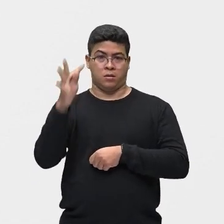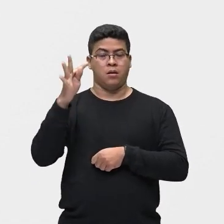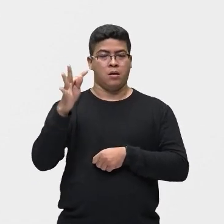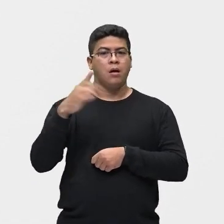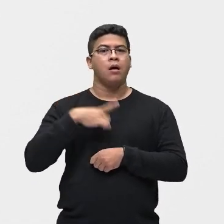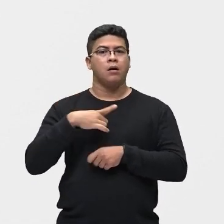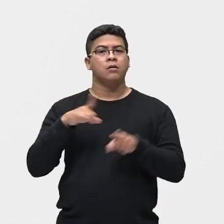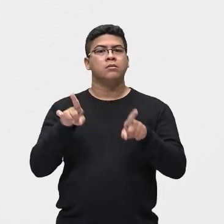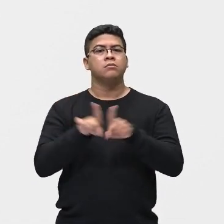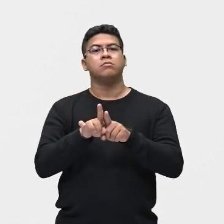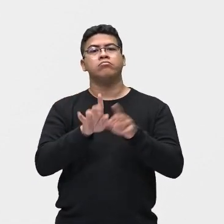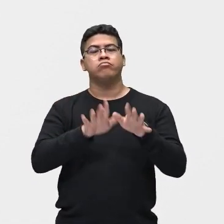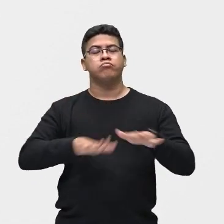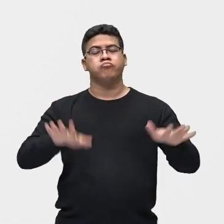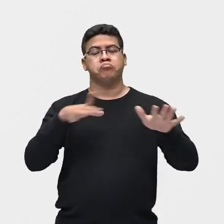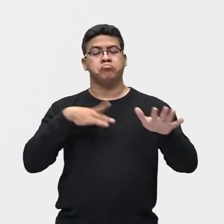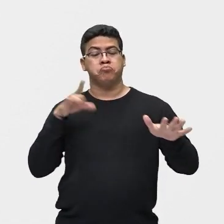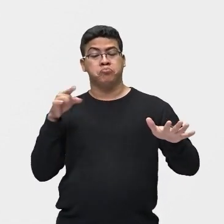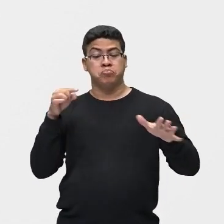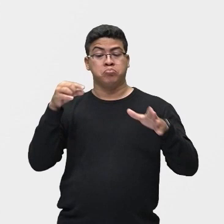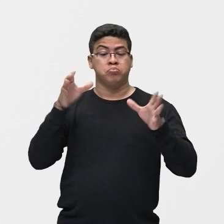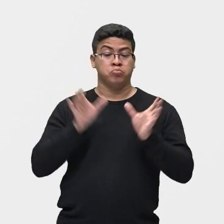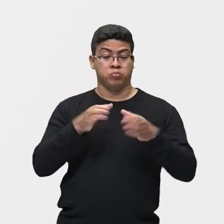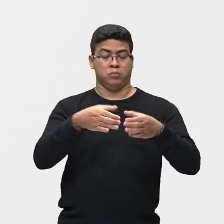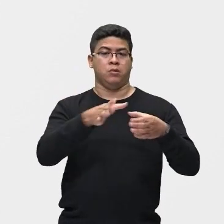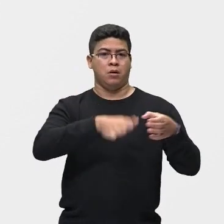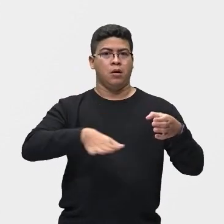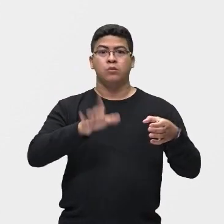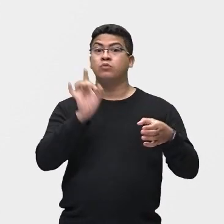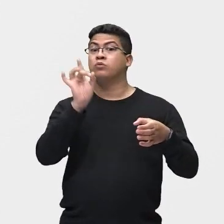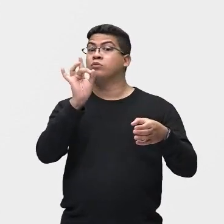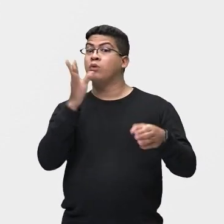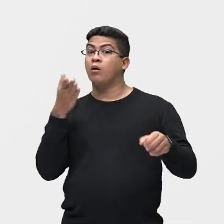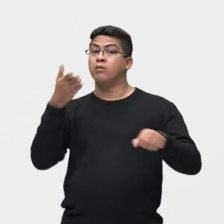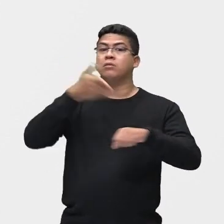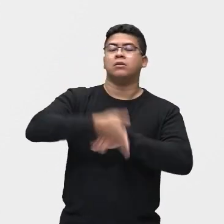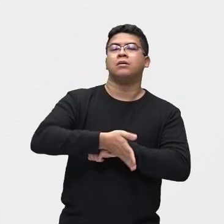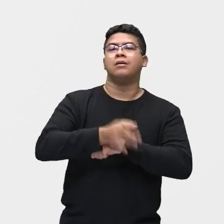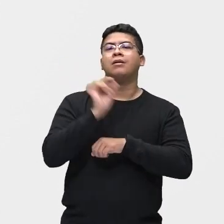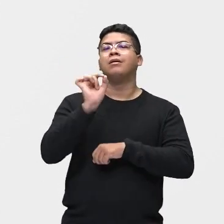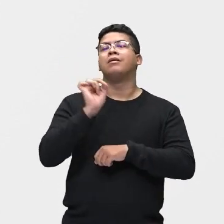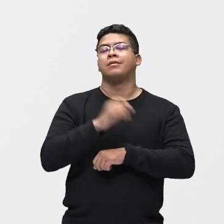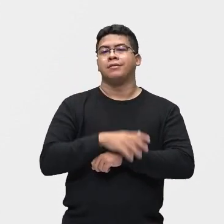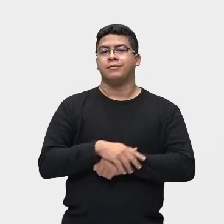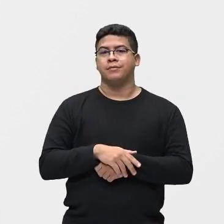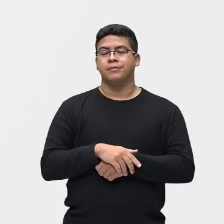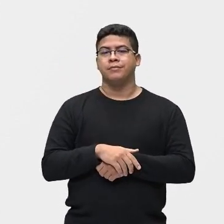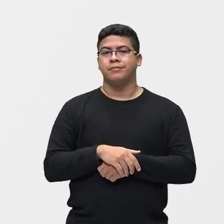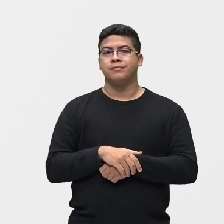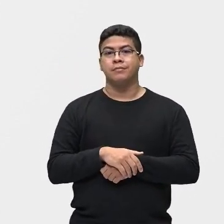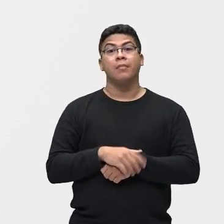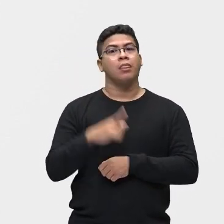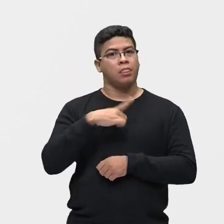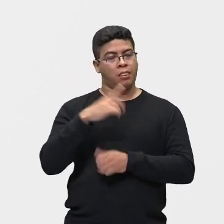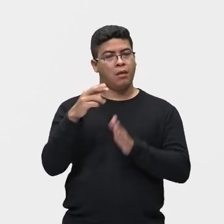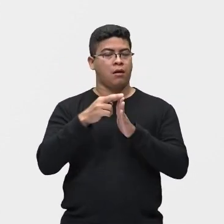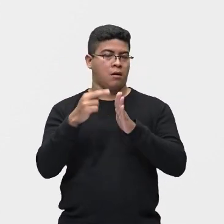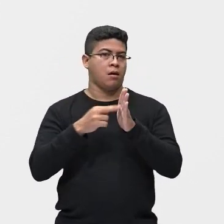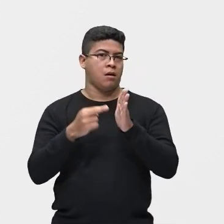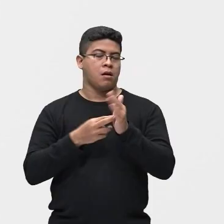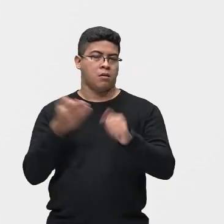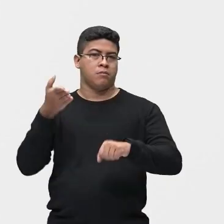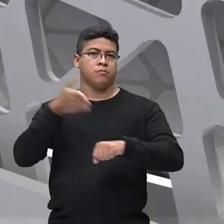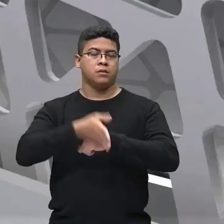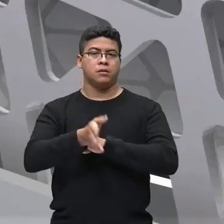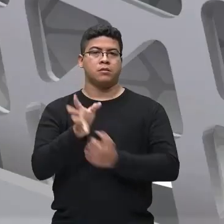este grupo. E só participa deste grupo, pessoal, vejam bem, acompanhem comigo, há uma regra para participar